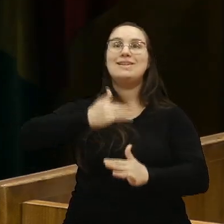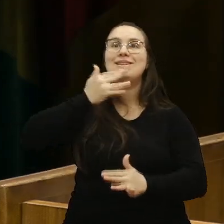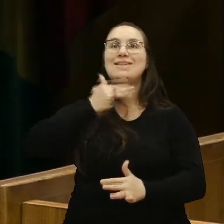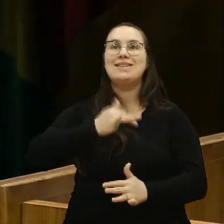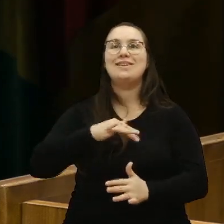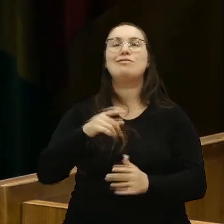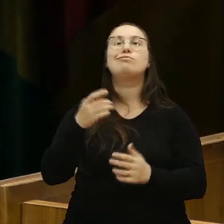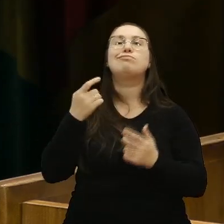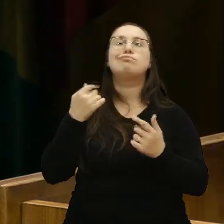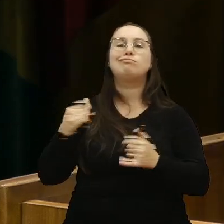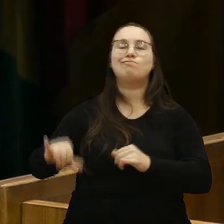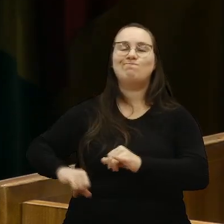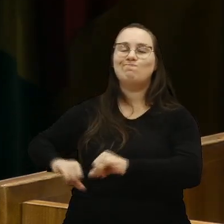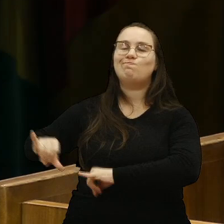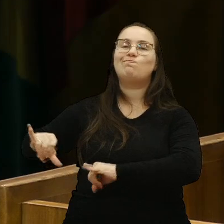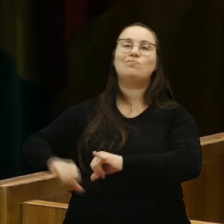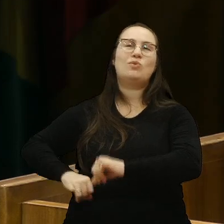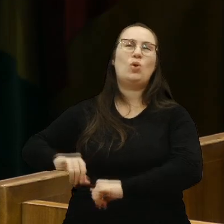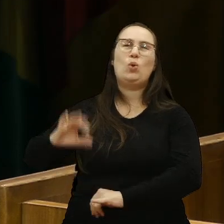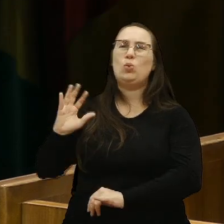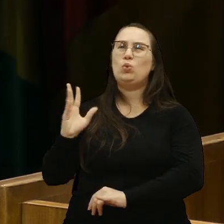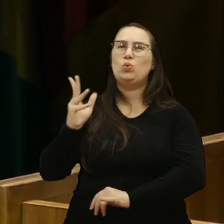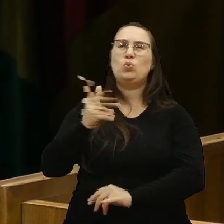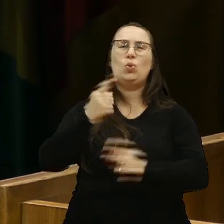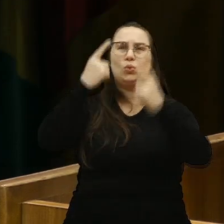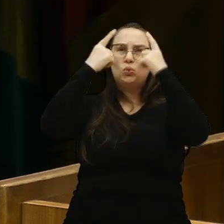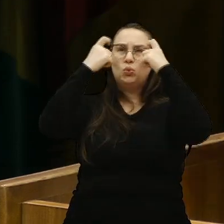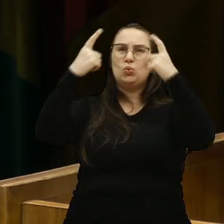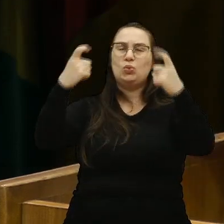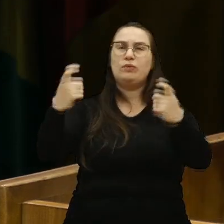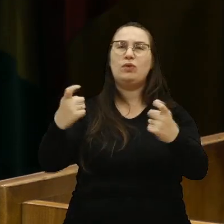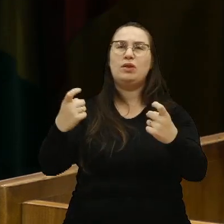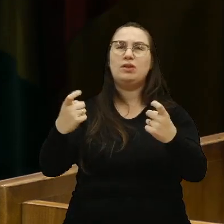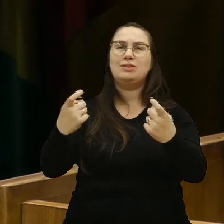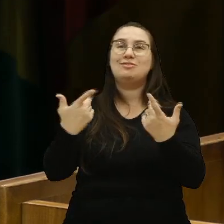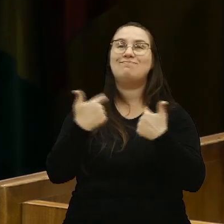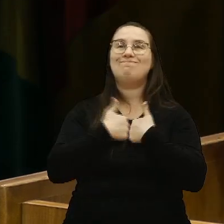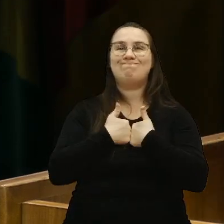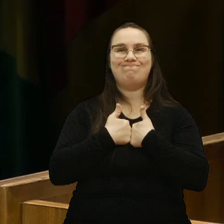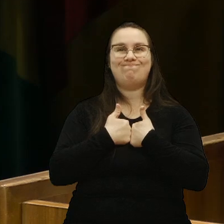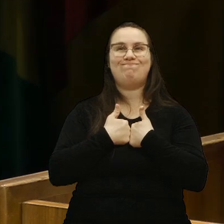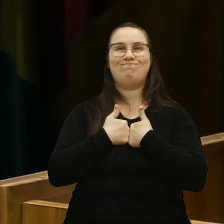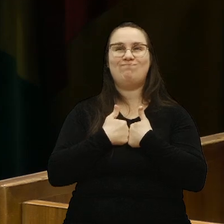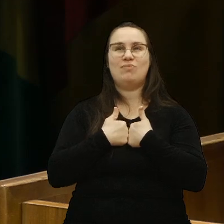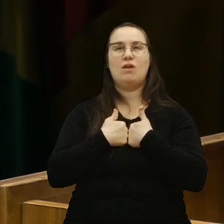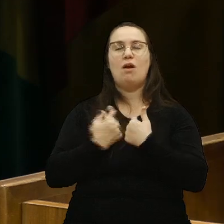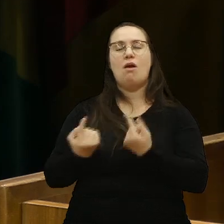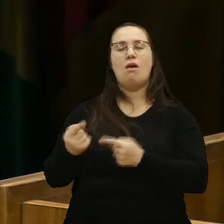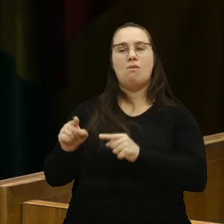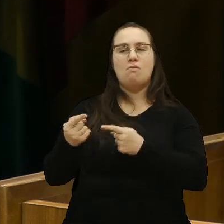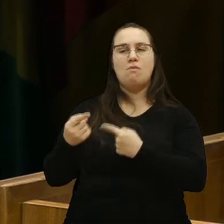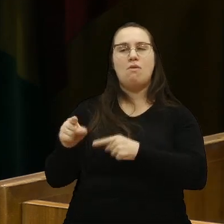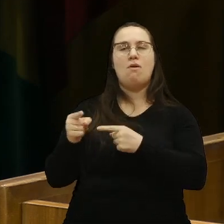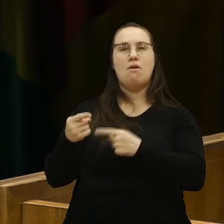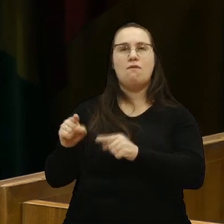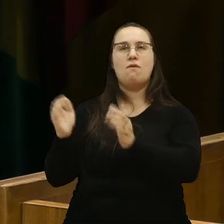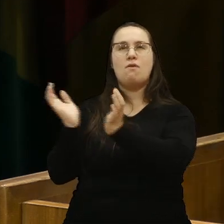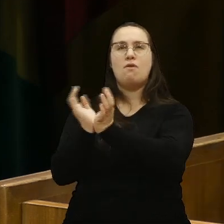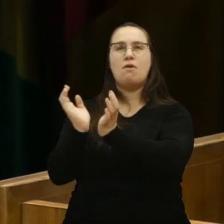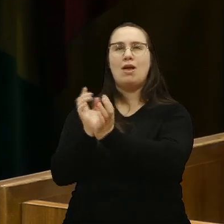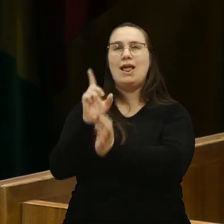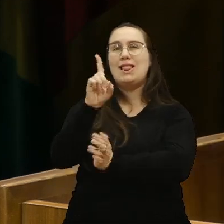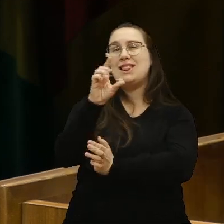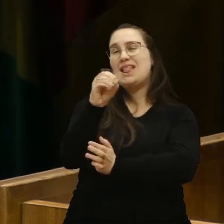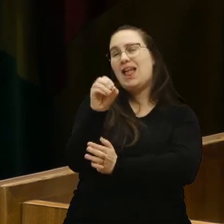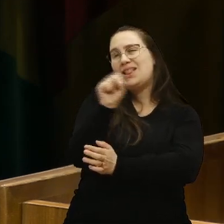que sofrem todos os tipos de violência. E eu provoquei os colegas, e peço só 10 segundos